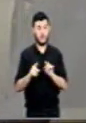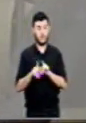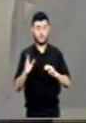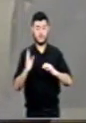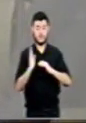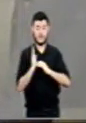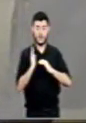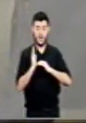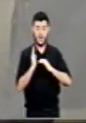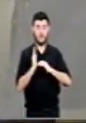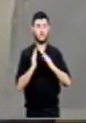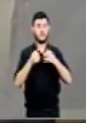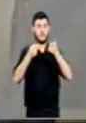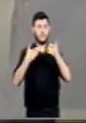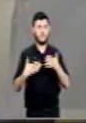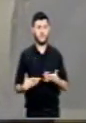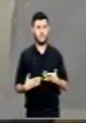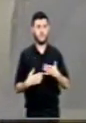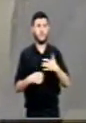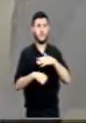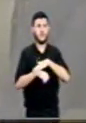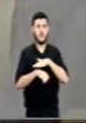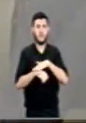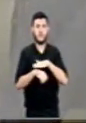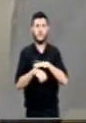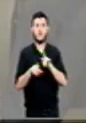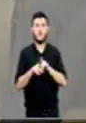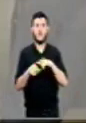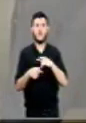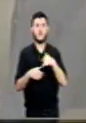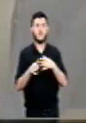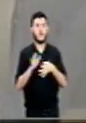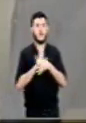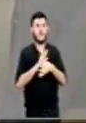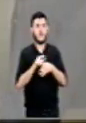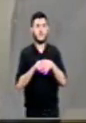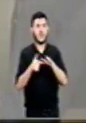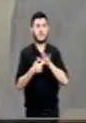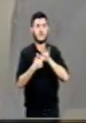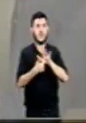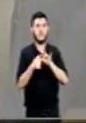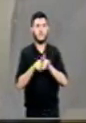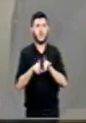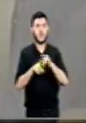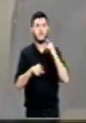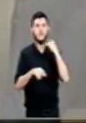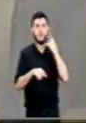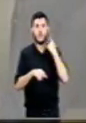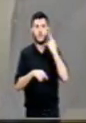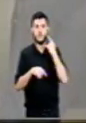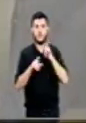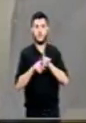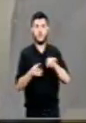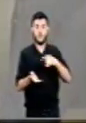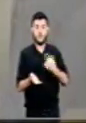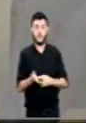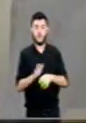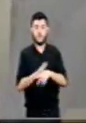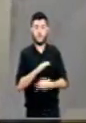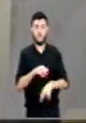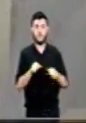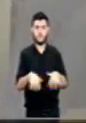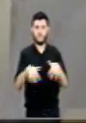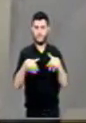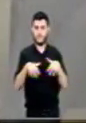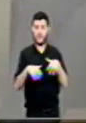Federal nas manifestações da advocacia da instituição e confirmados aqui na tribuna. Ademais,